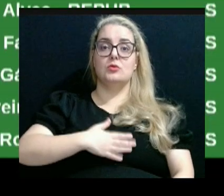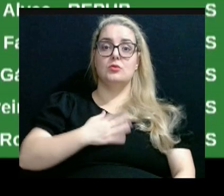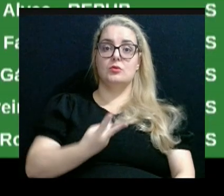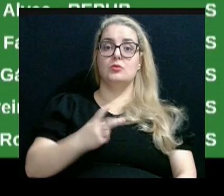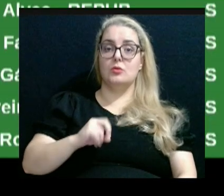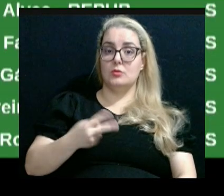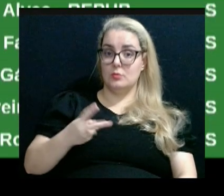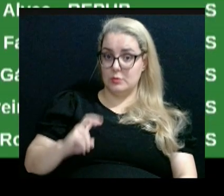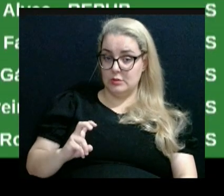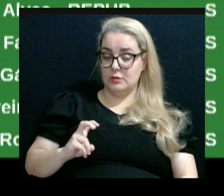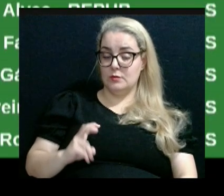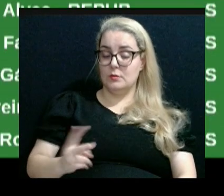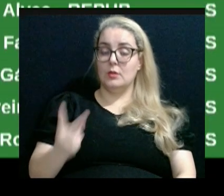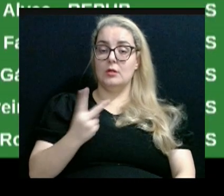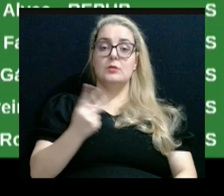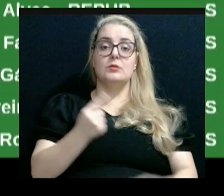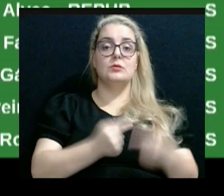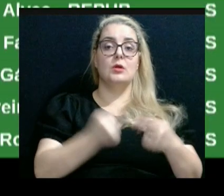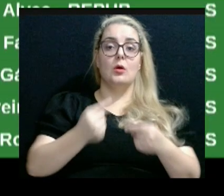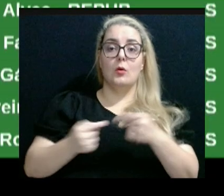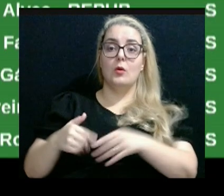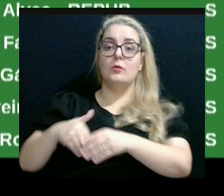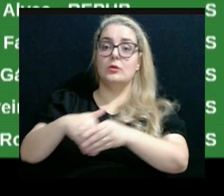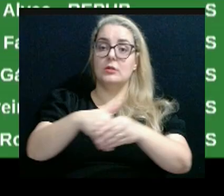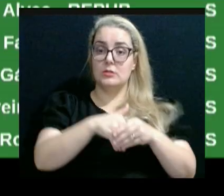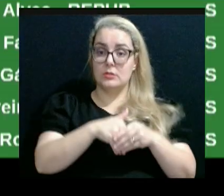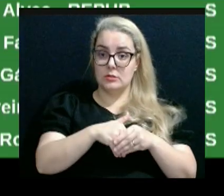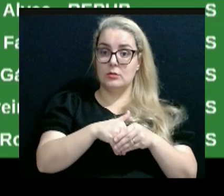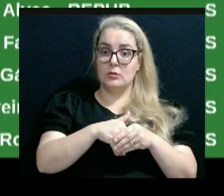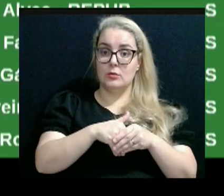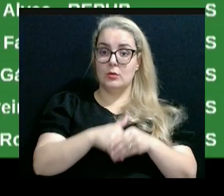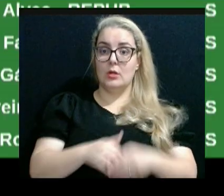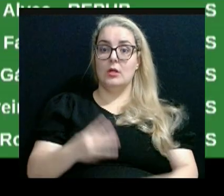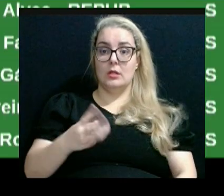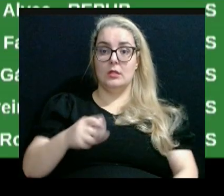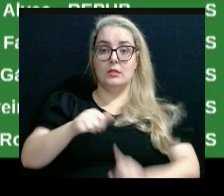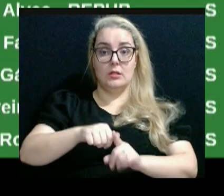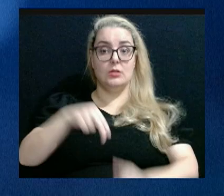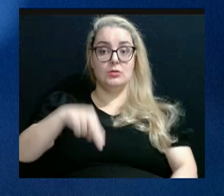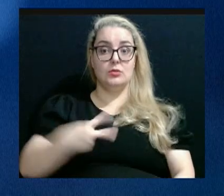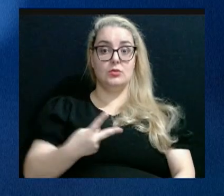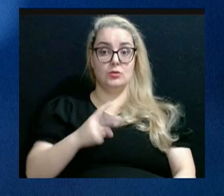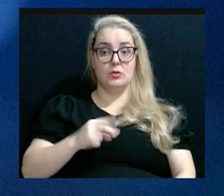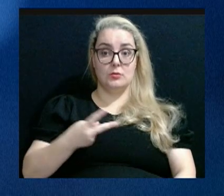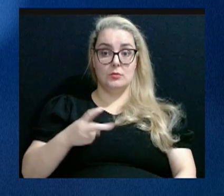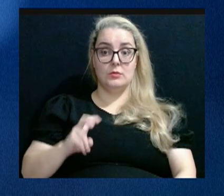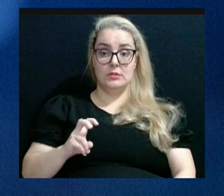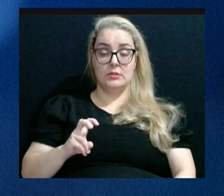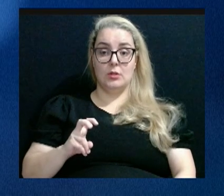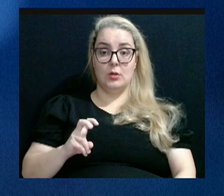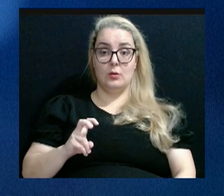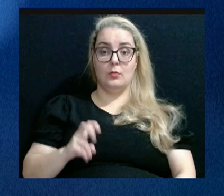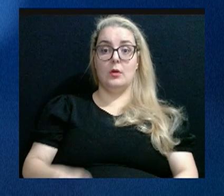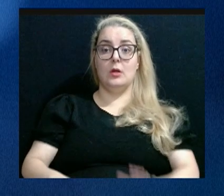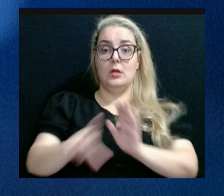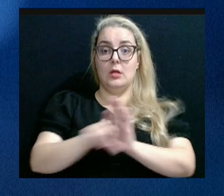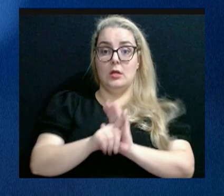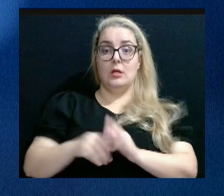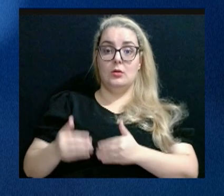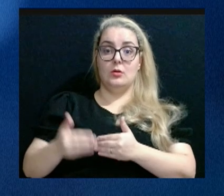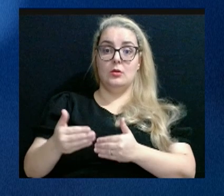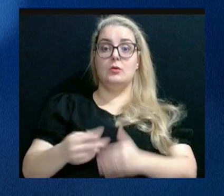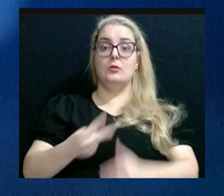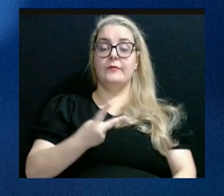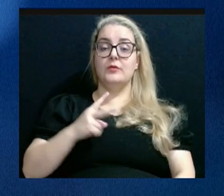e segunda discussão e votação em 3 de novembro de 2025. A lei entrou em vigor em 24